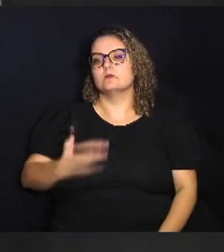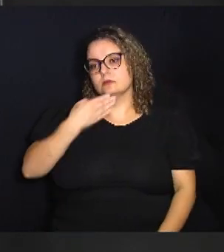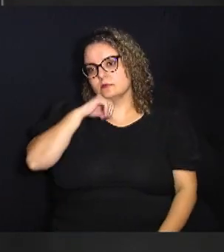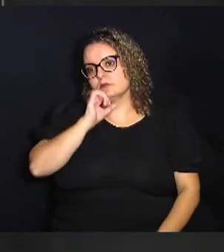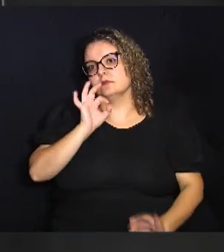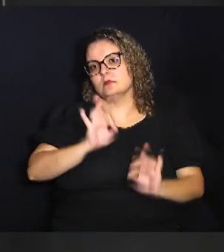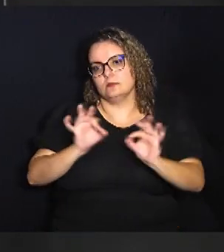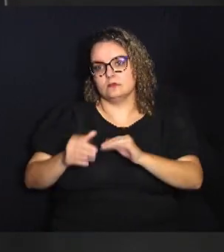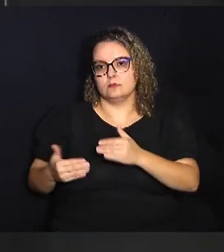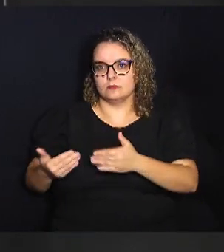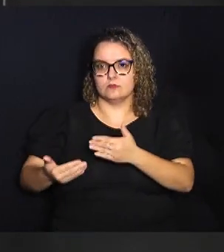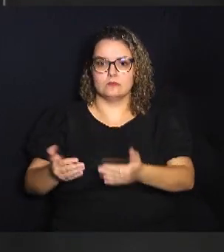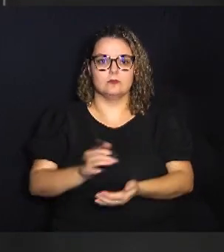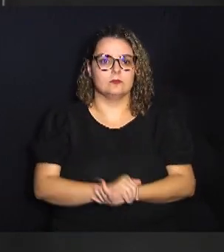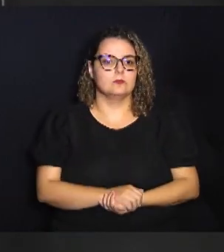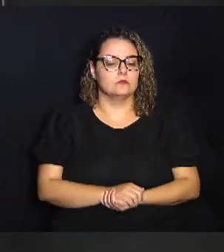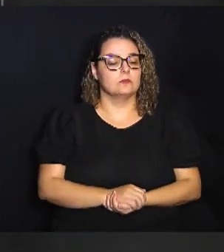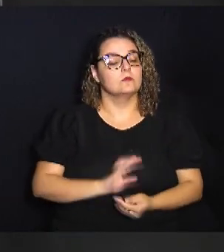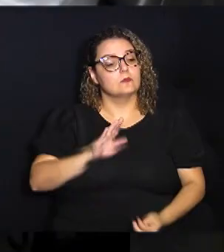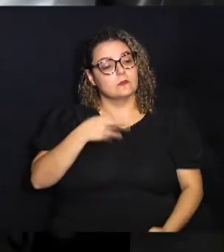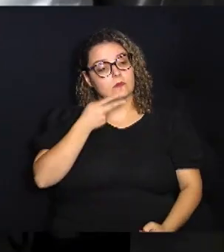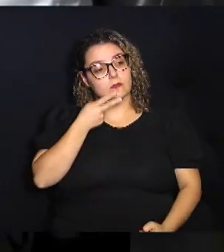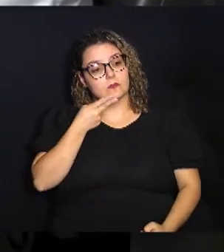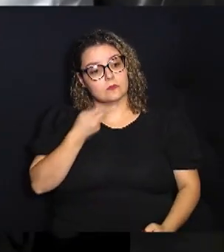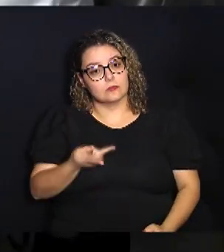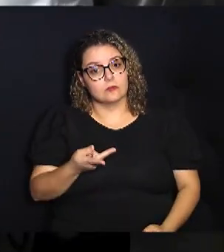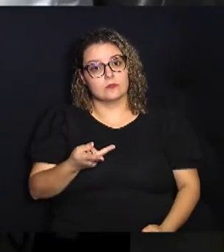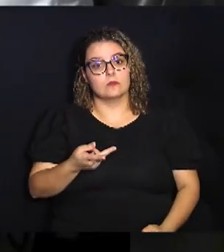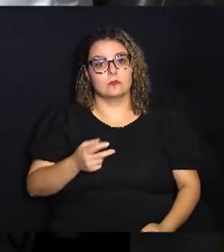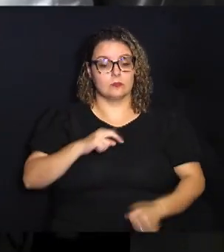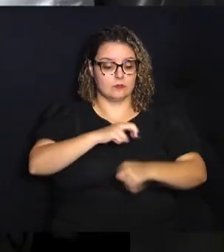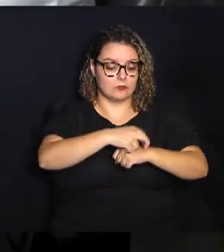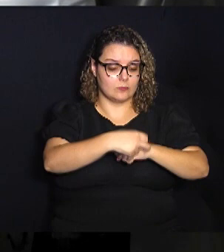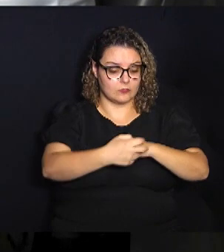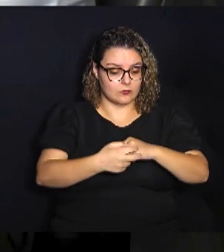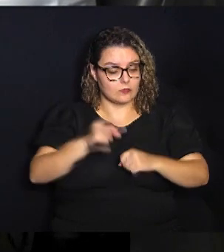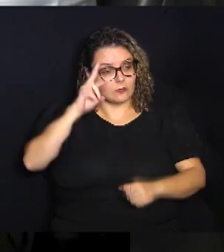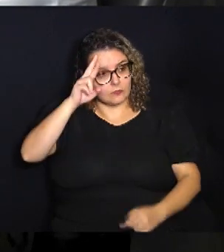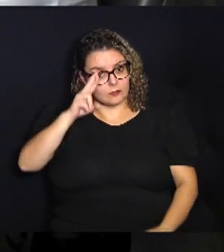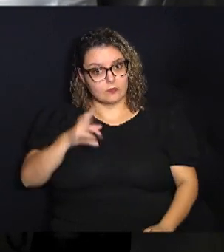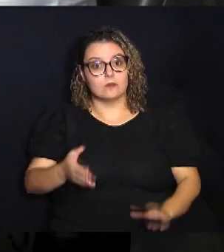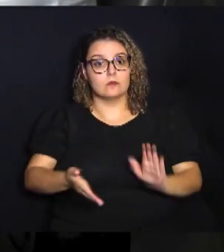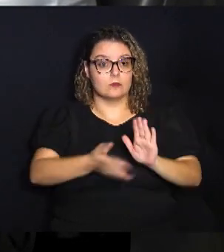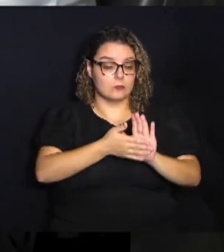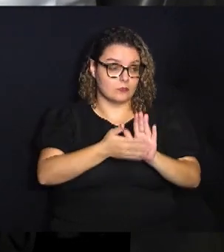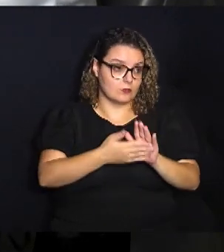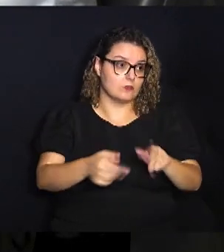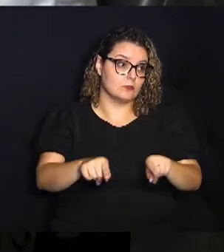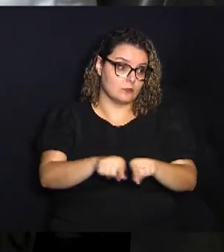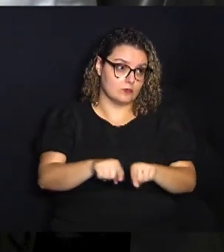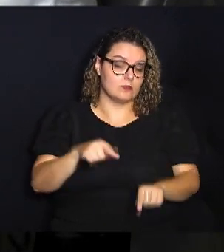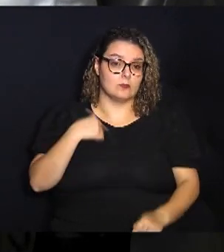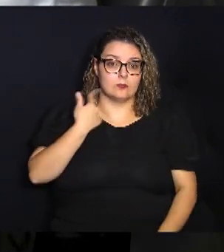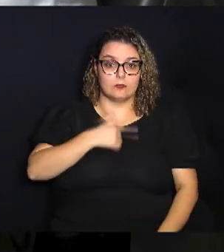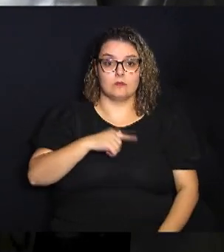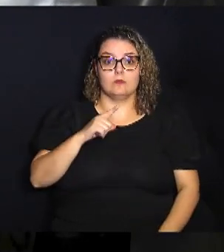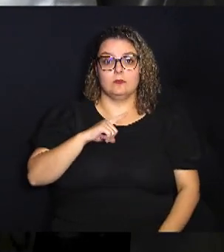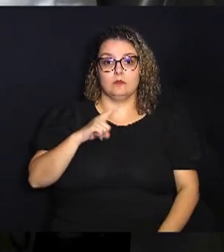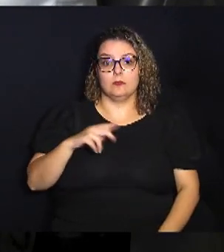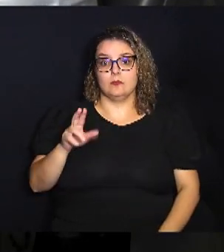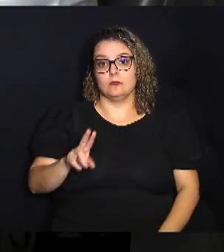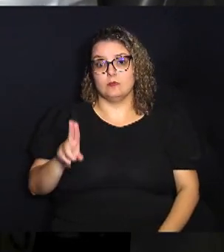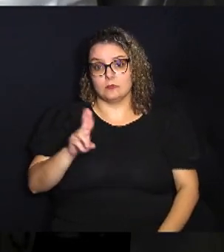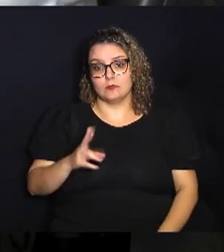está tramitando. Quando a gente fala em relação à dengue, o senhor inclusive propôs aqui que nós tenhamos a utilização